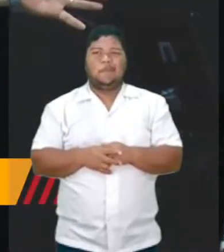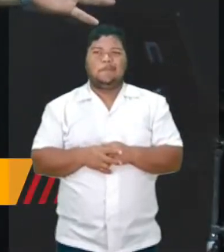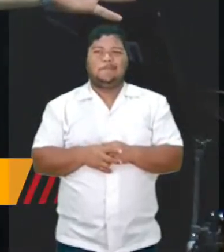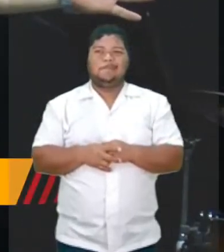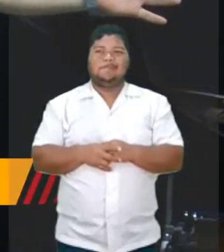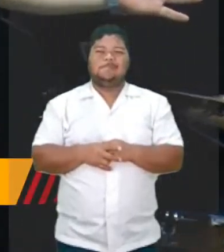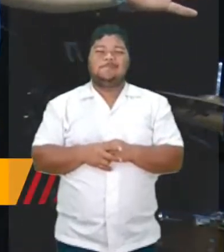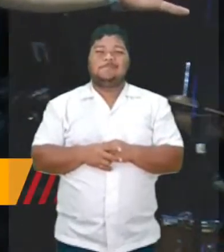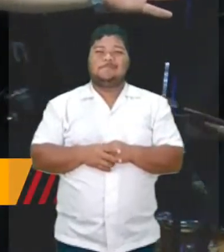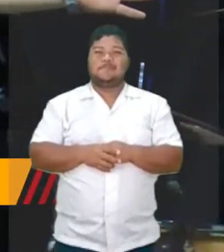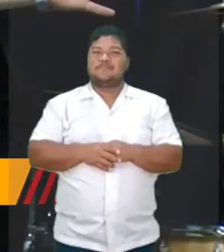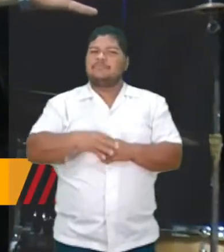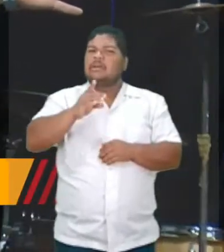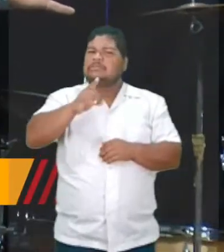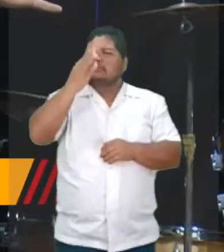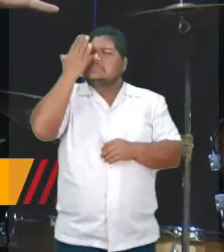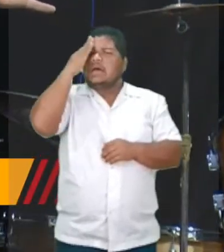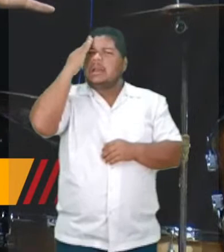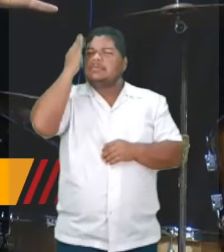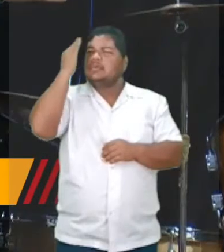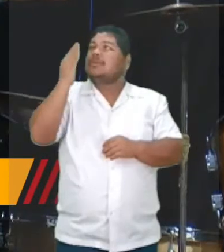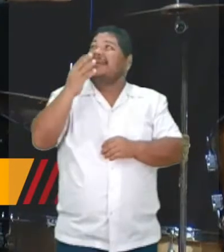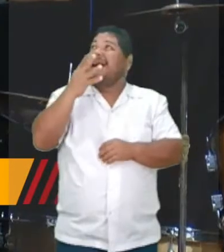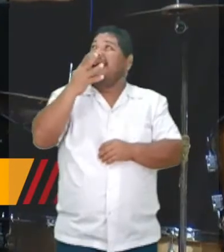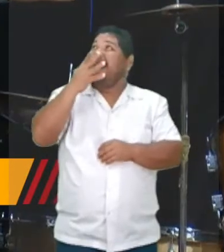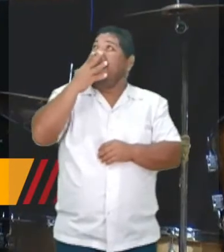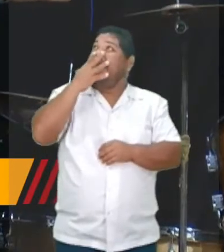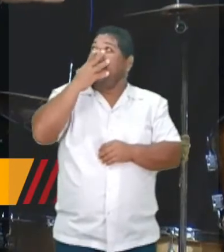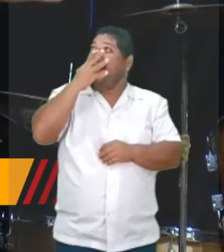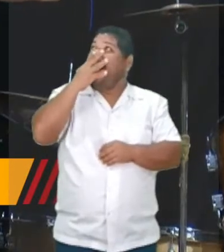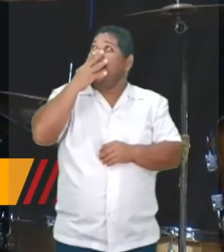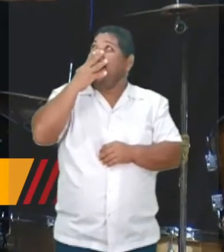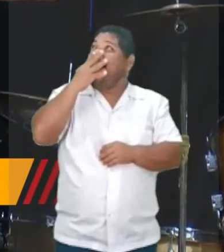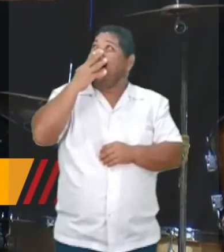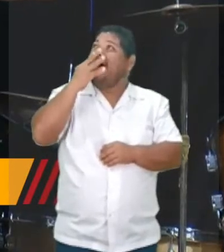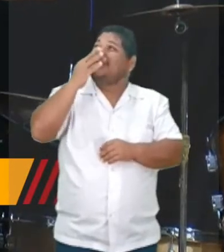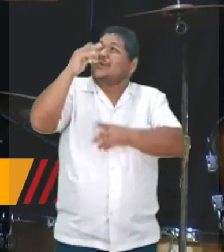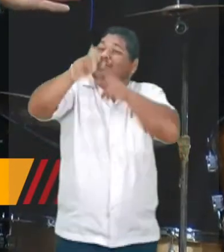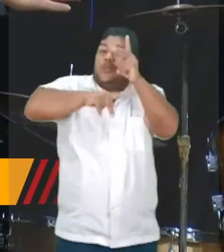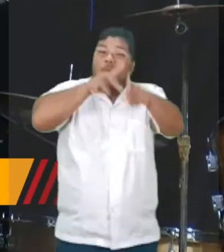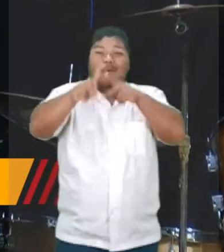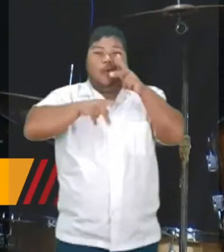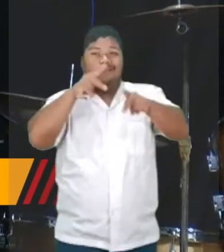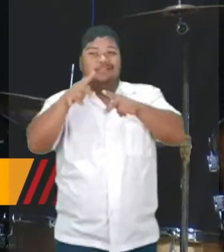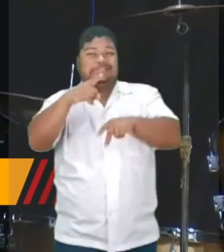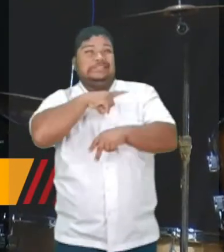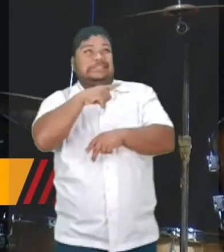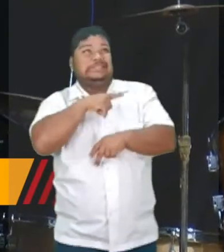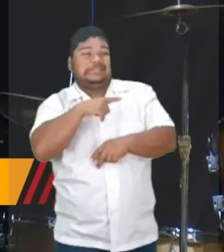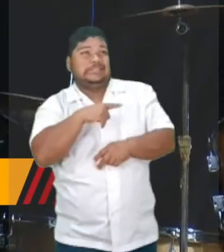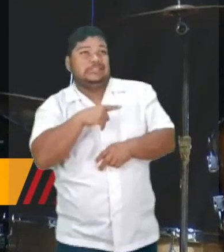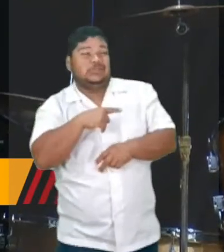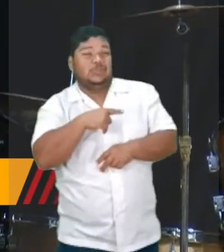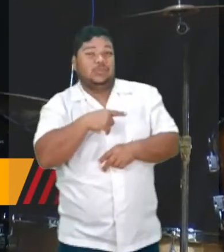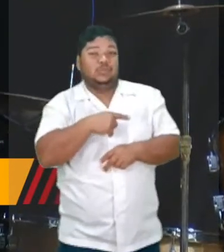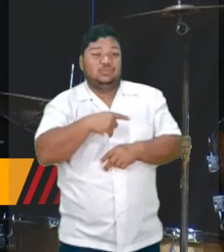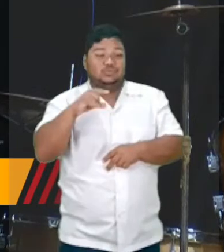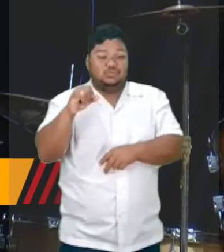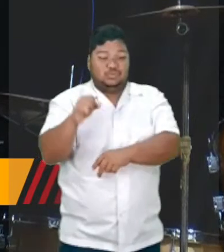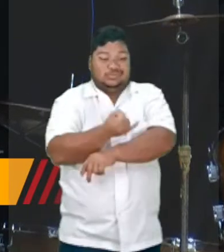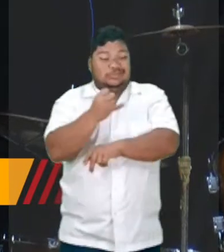Sabe qual era a grande admiração que os povos tinham em relação ao povo judeu?